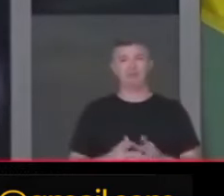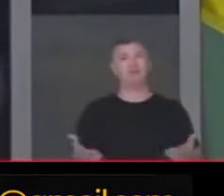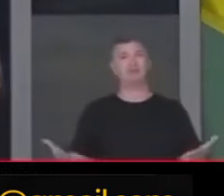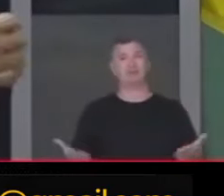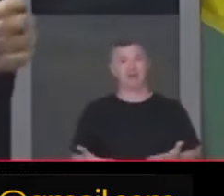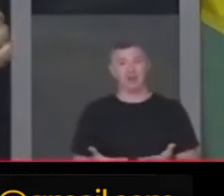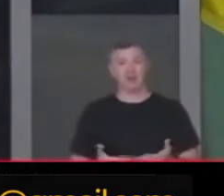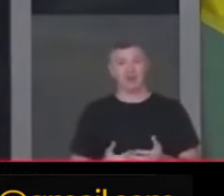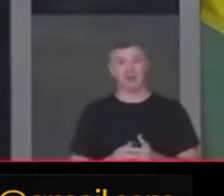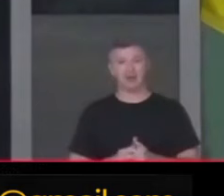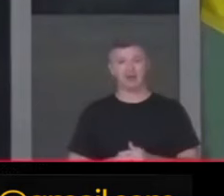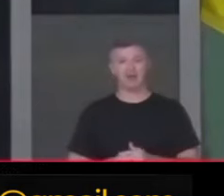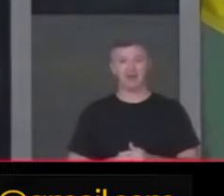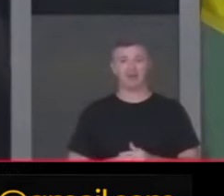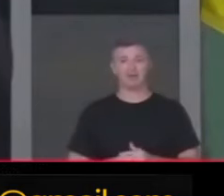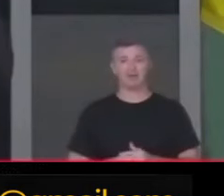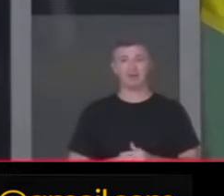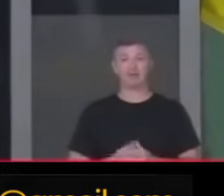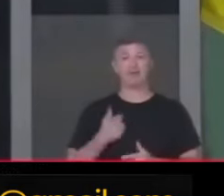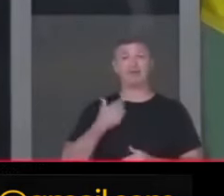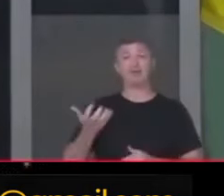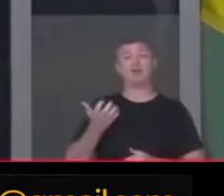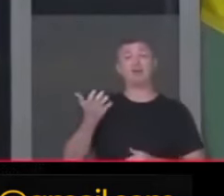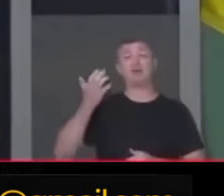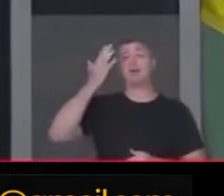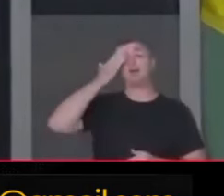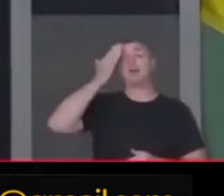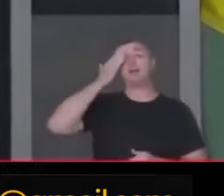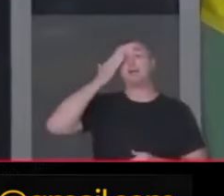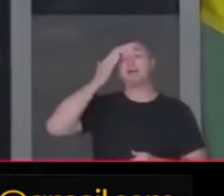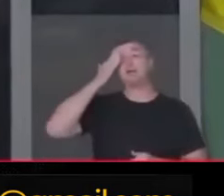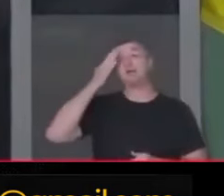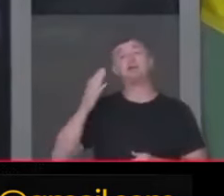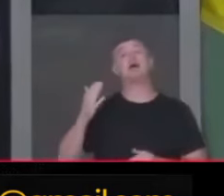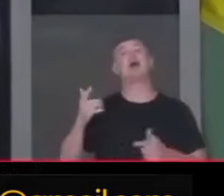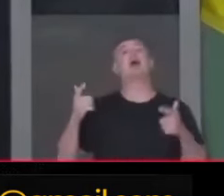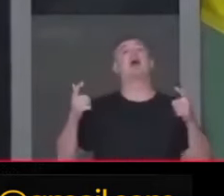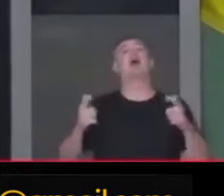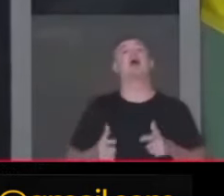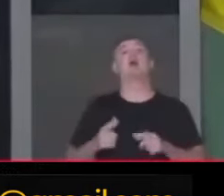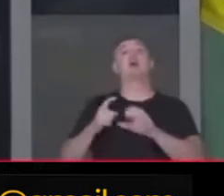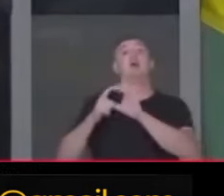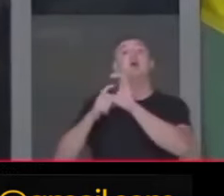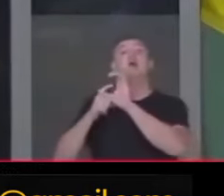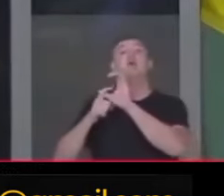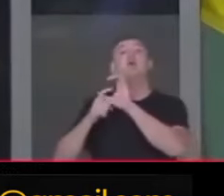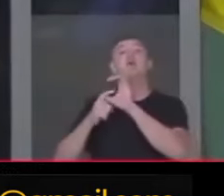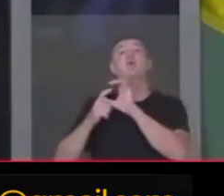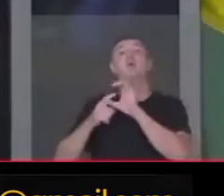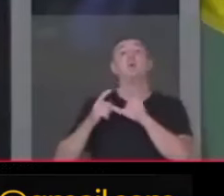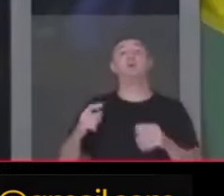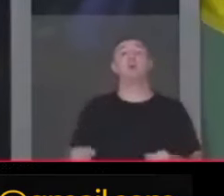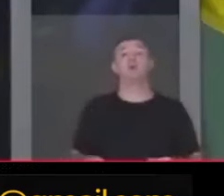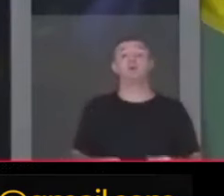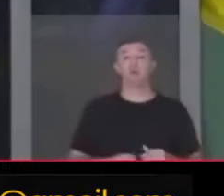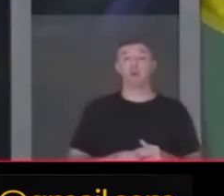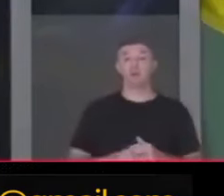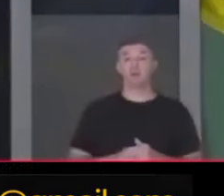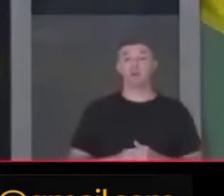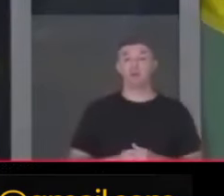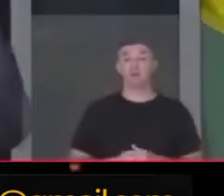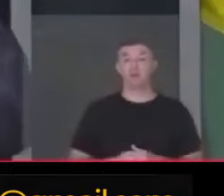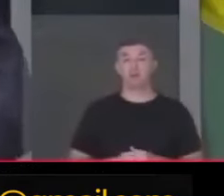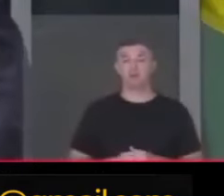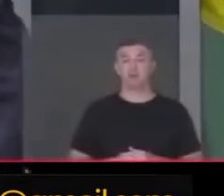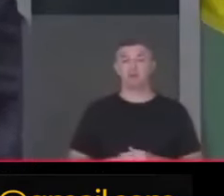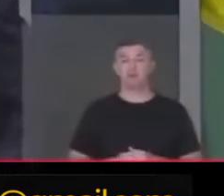agora eu quero saber onde é que os comunistas vão enfiar. Senhor deputado, há